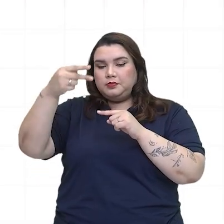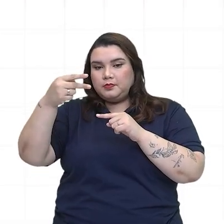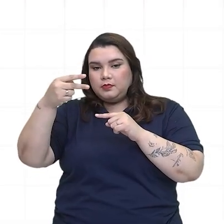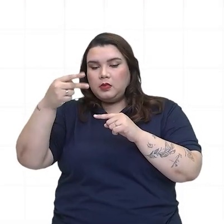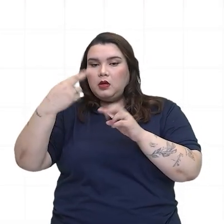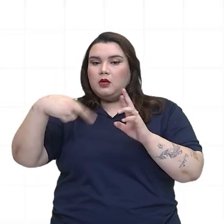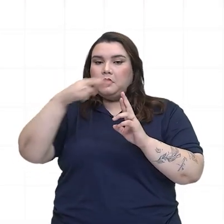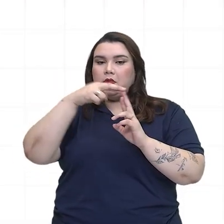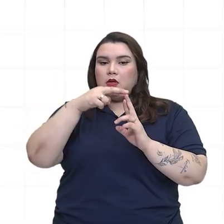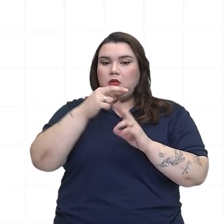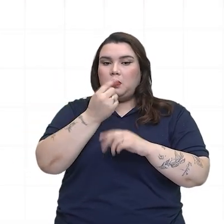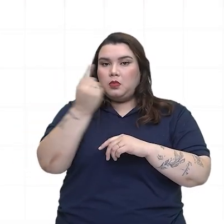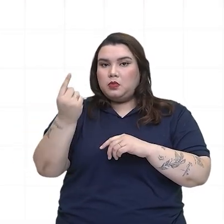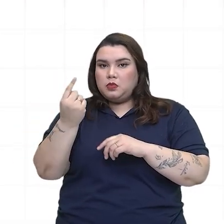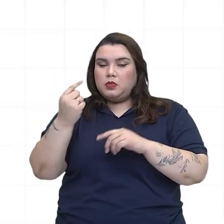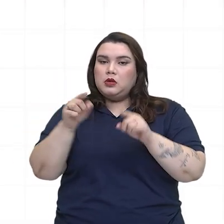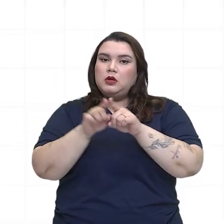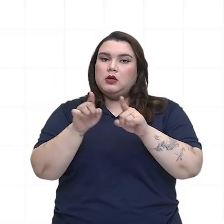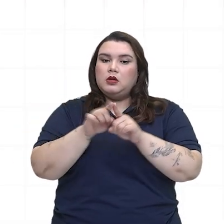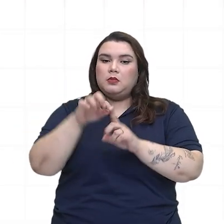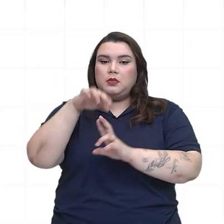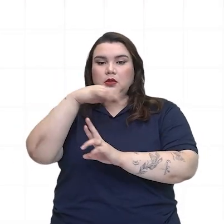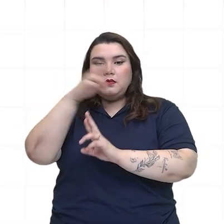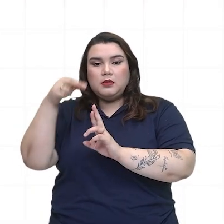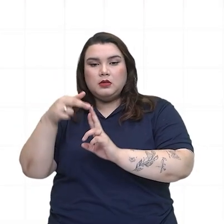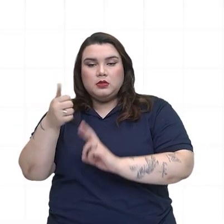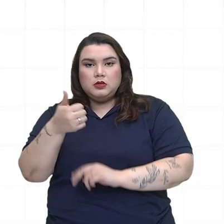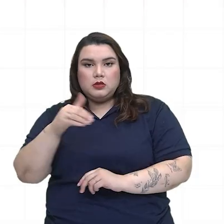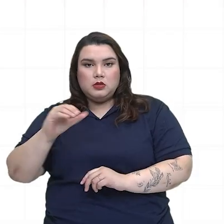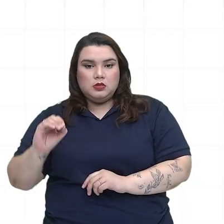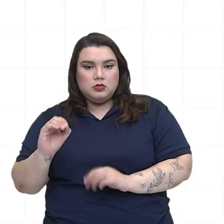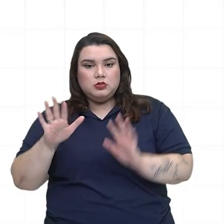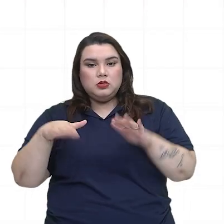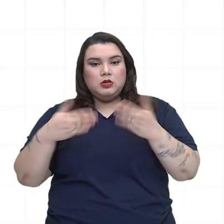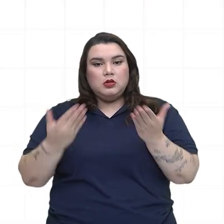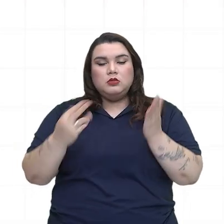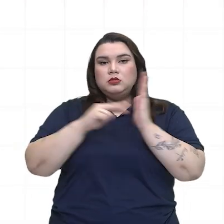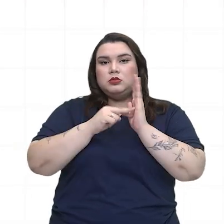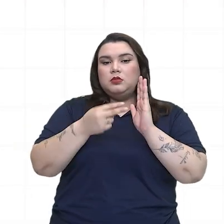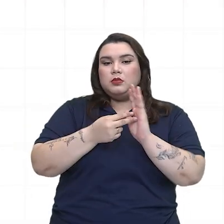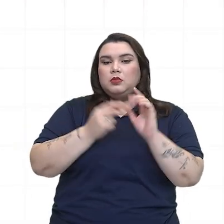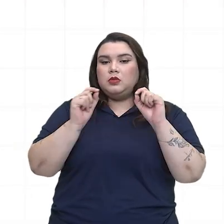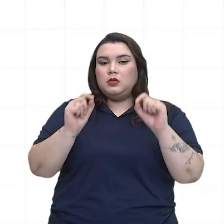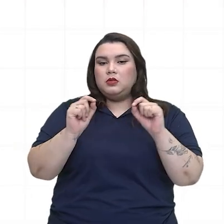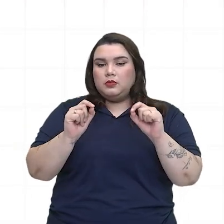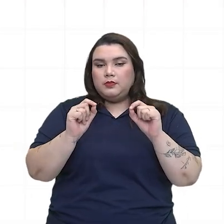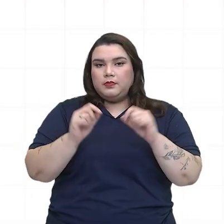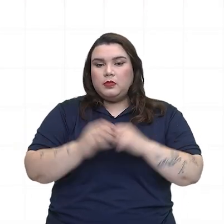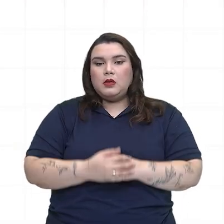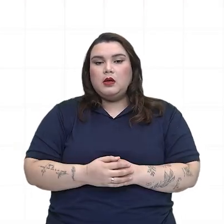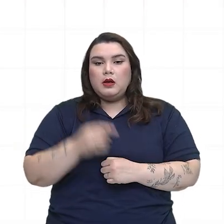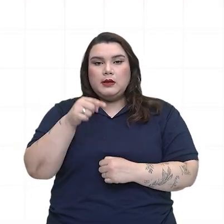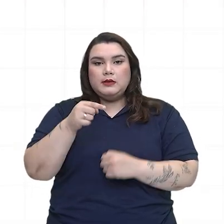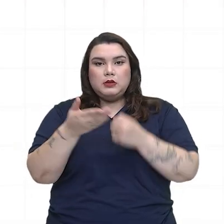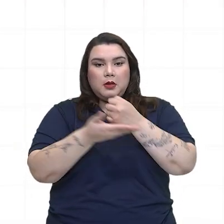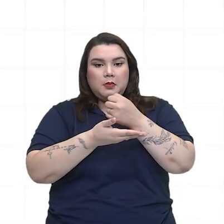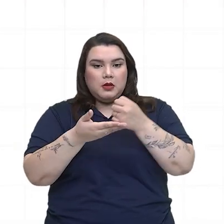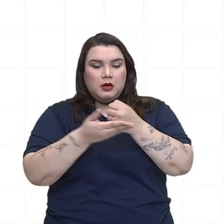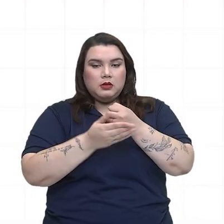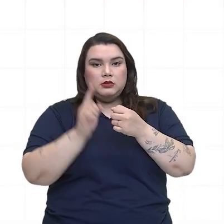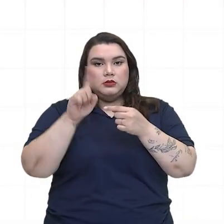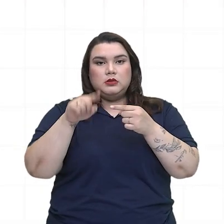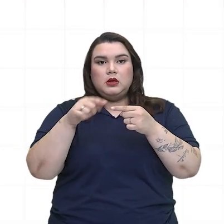1 quanto para o 10. Então, significa que eu vou pegar a base, que agora é 1